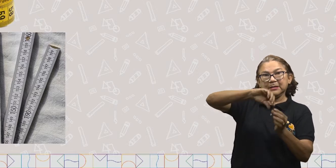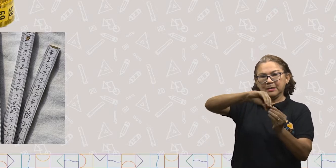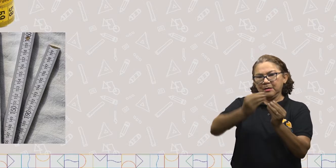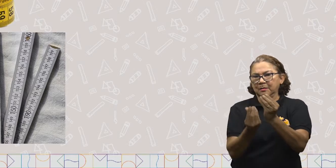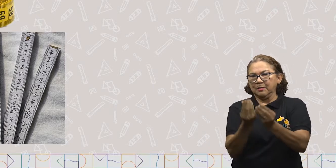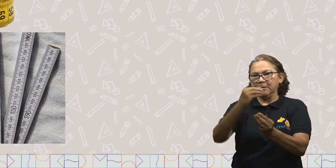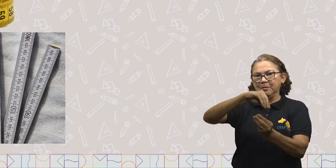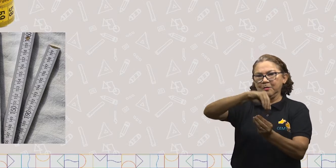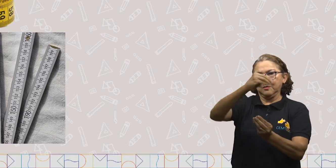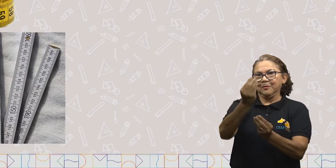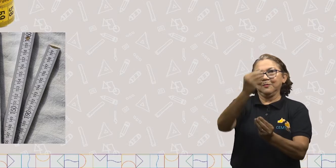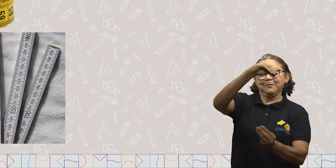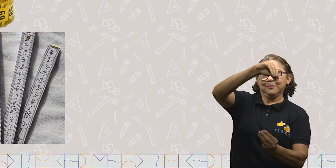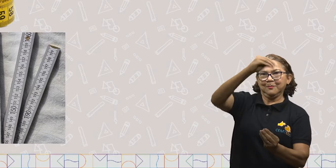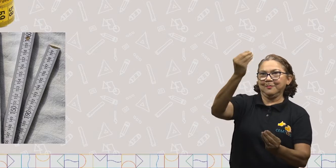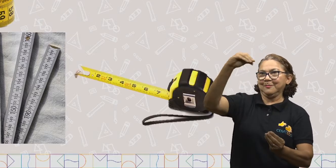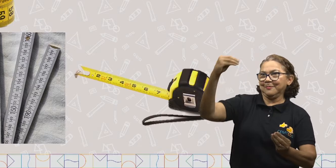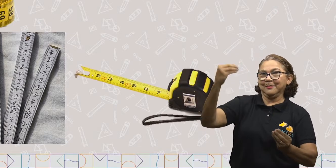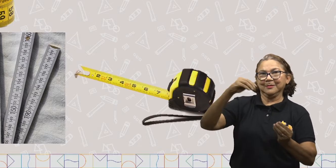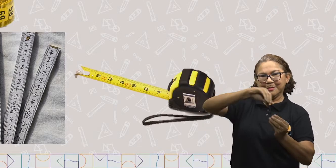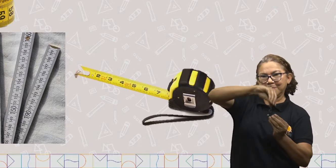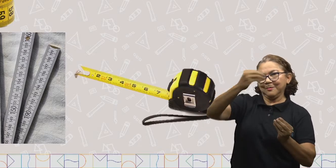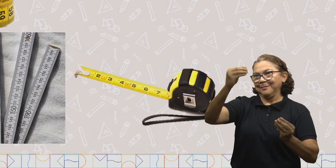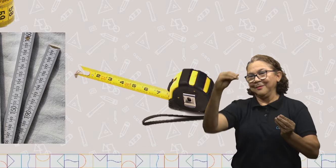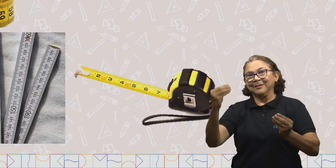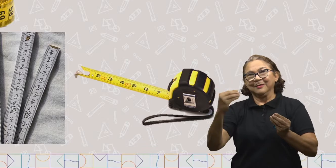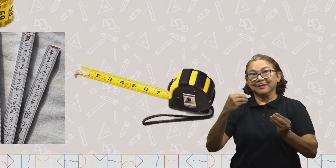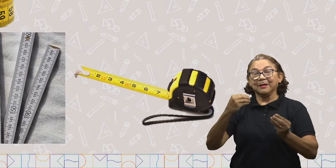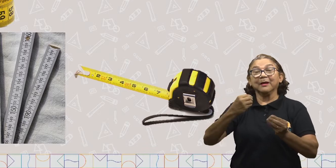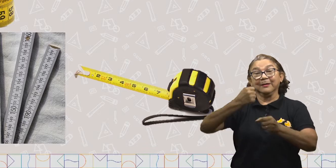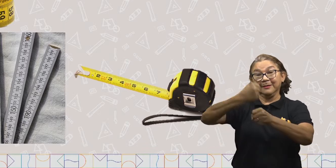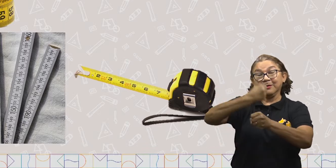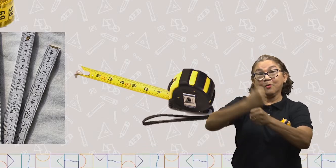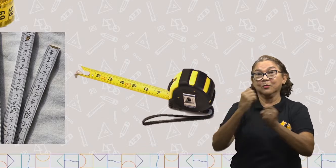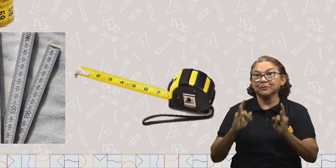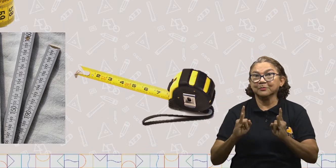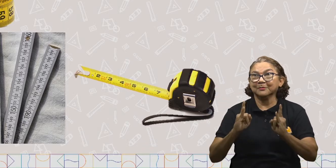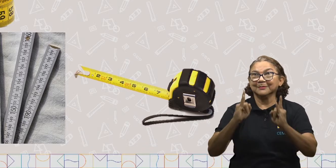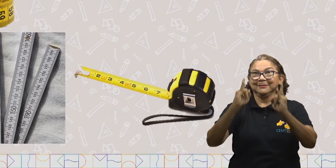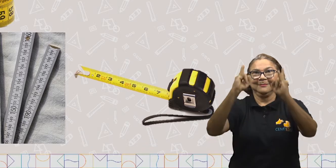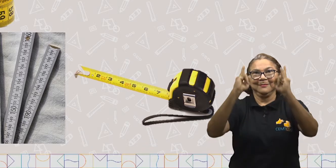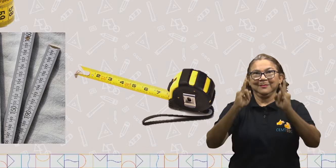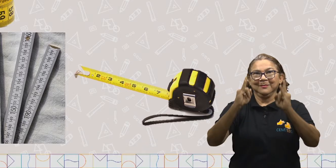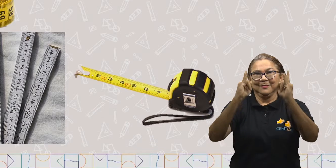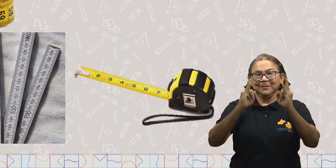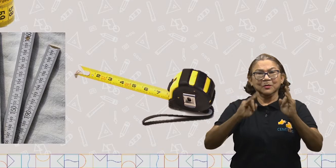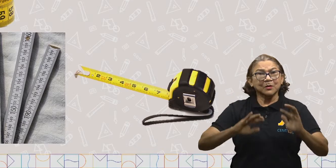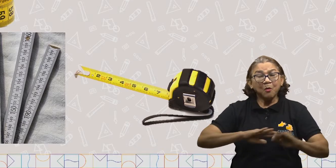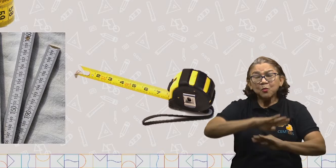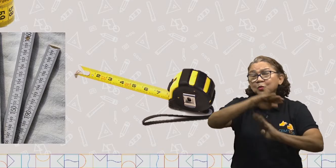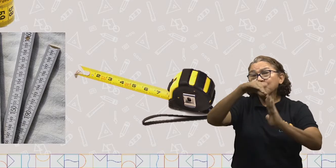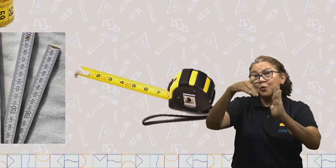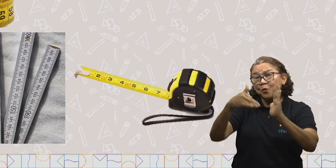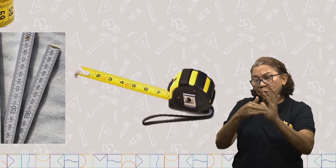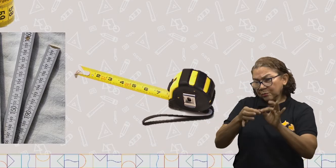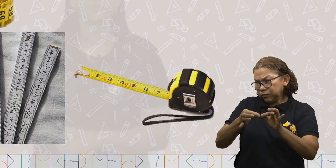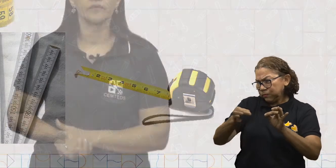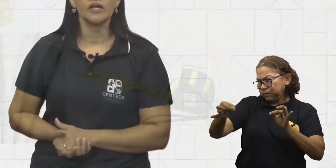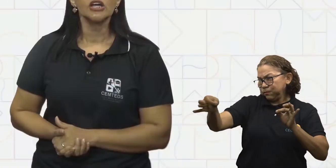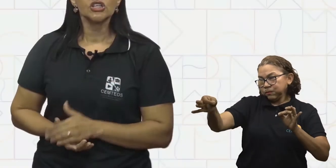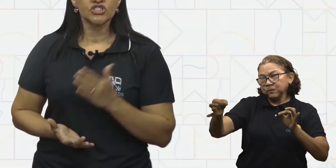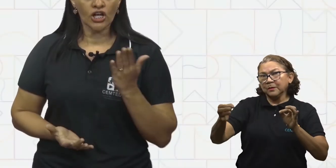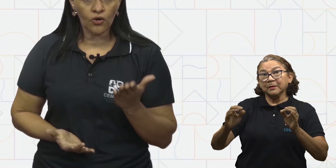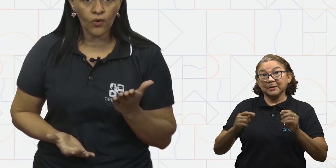de casas. A trena é utilizada na construção civil. Todos são instrumentos de medida de